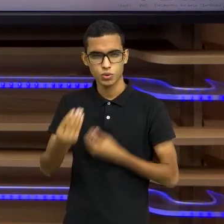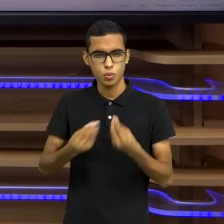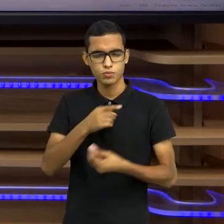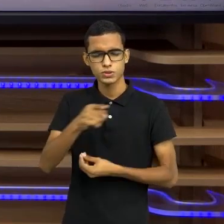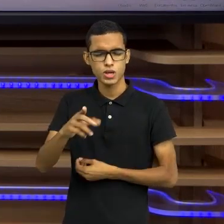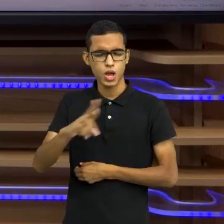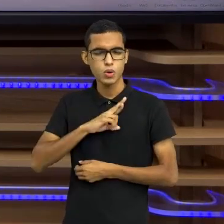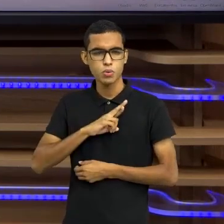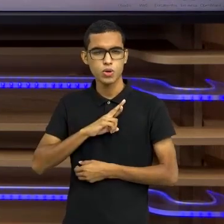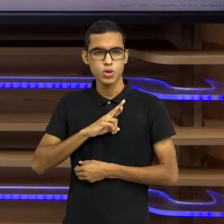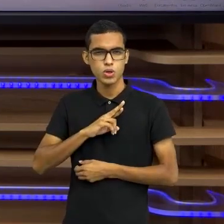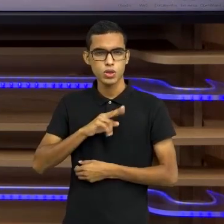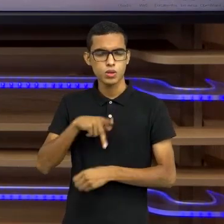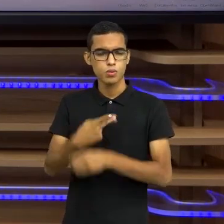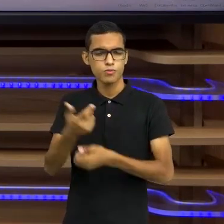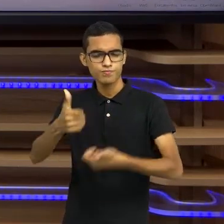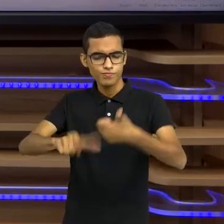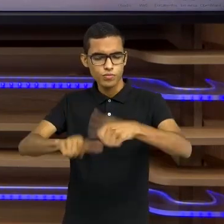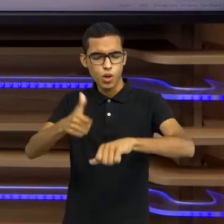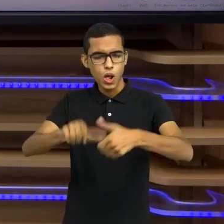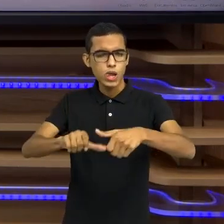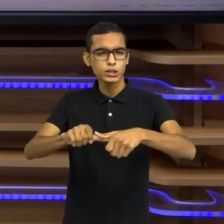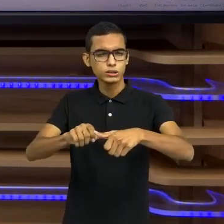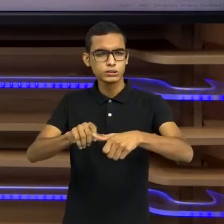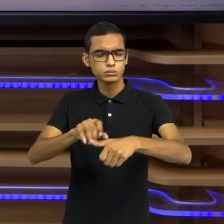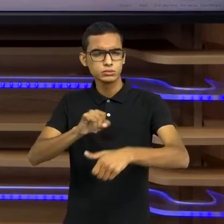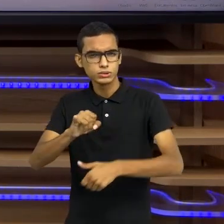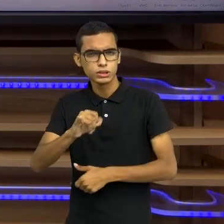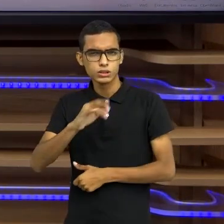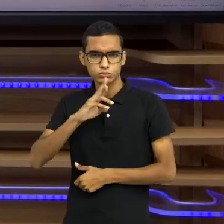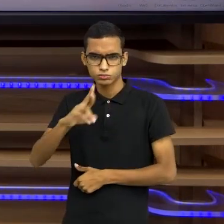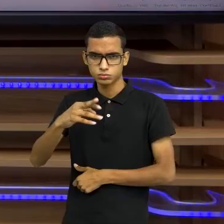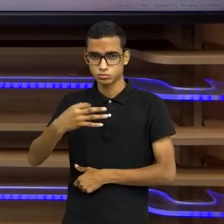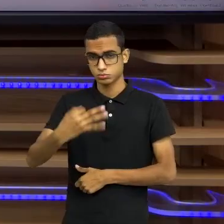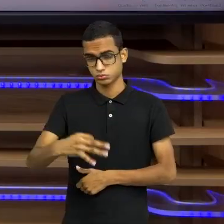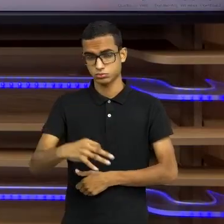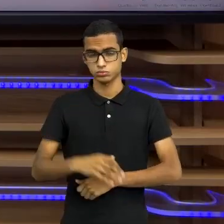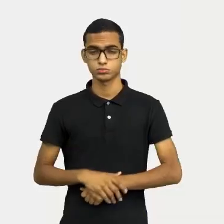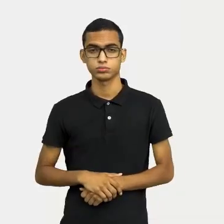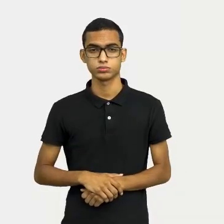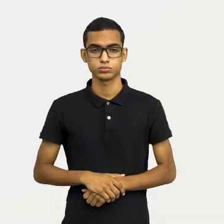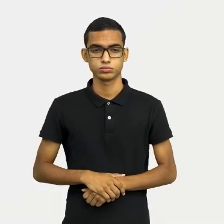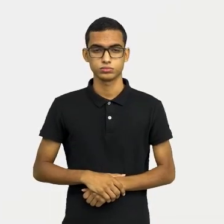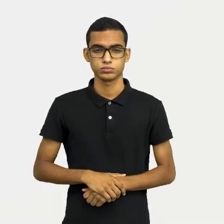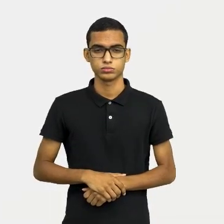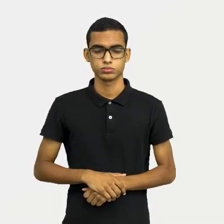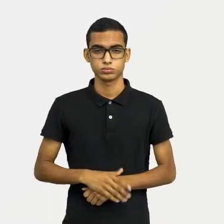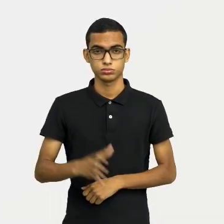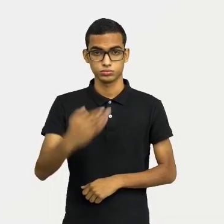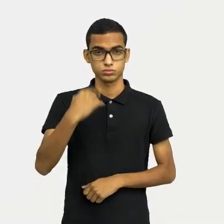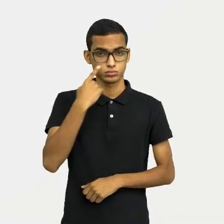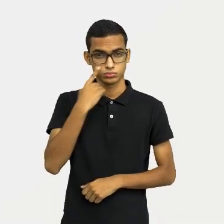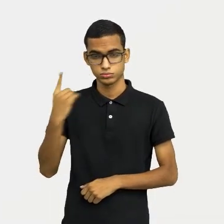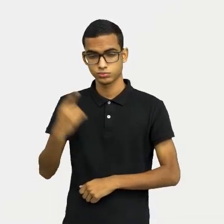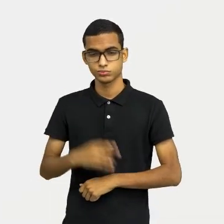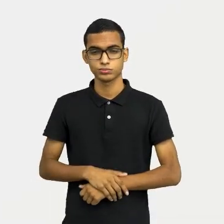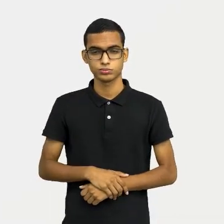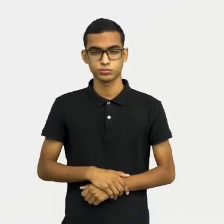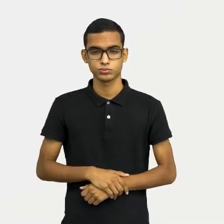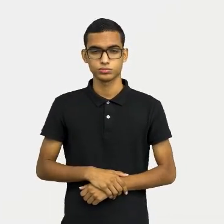vamos então analisar se realmente nós temos razão naquilo que nós respondemos. Vamos lá? Veja